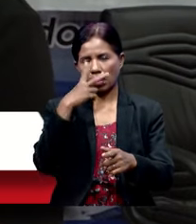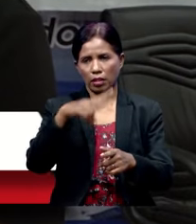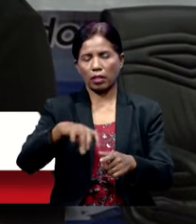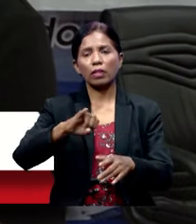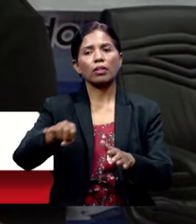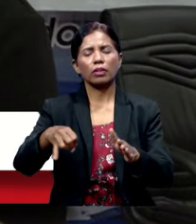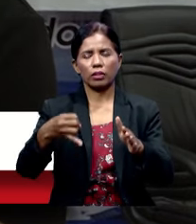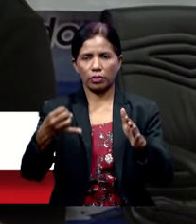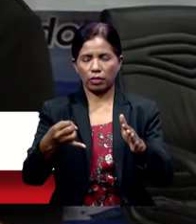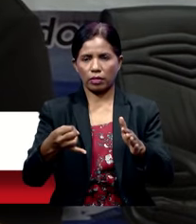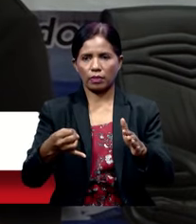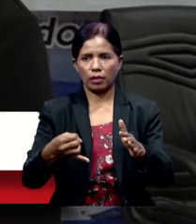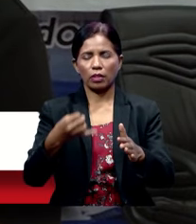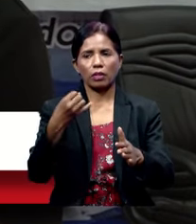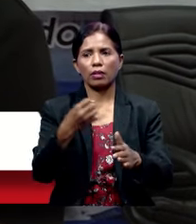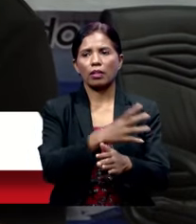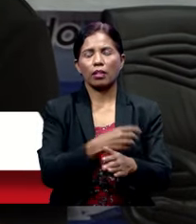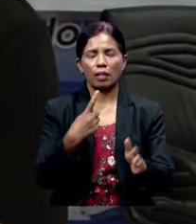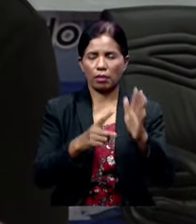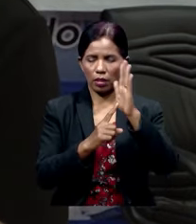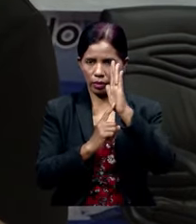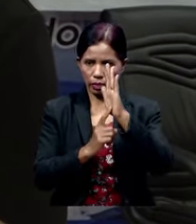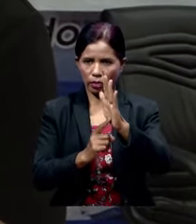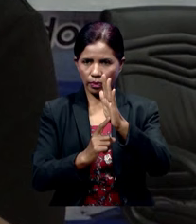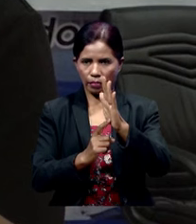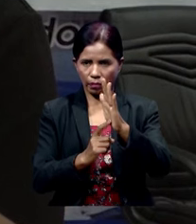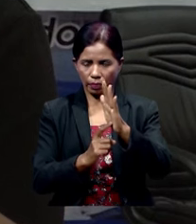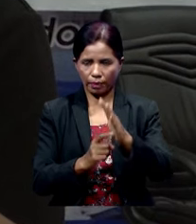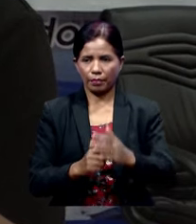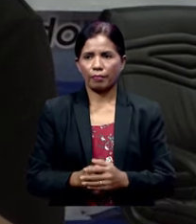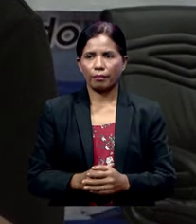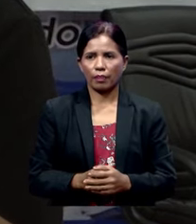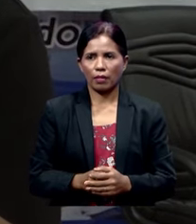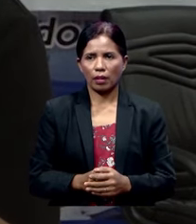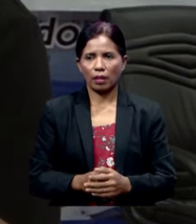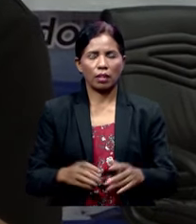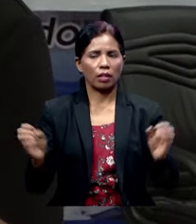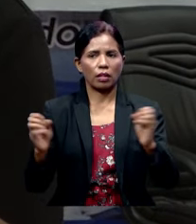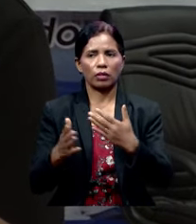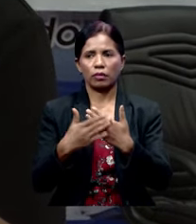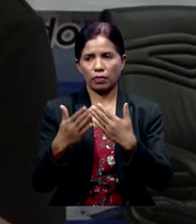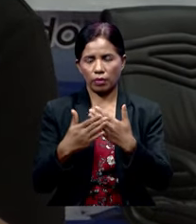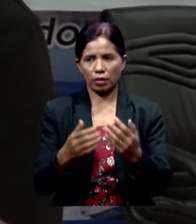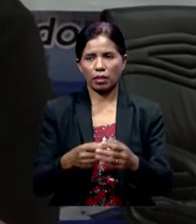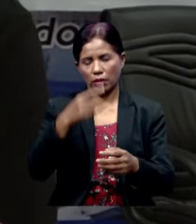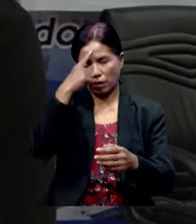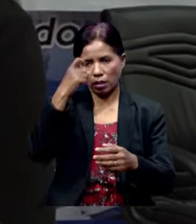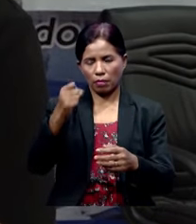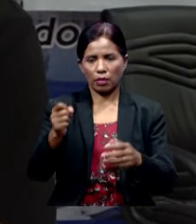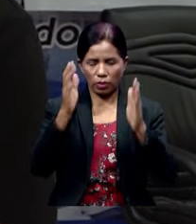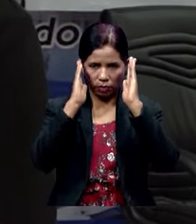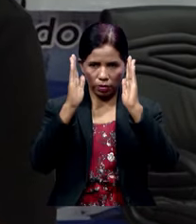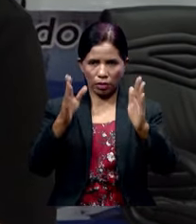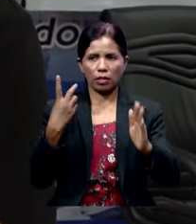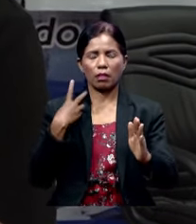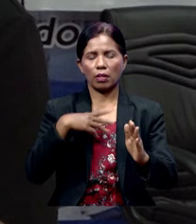criterio nebe maka ami fosai establece nebe laos fácil bos. Ne tamba intenção general ni ami